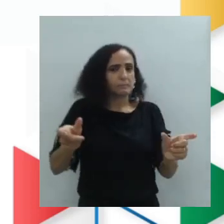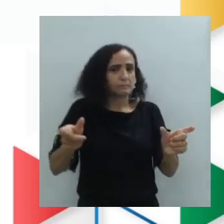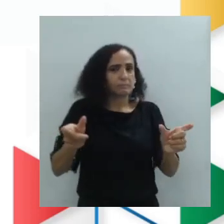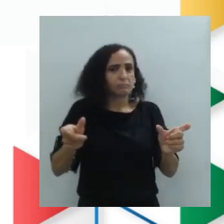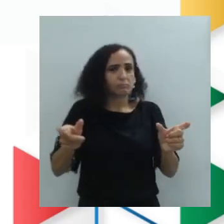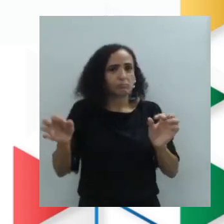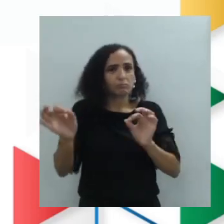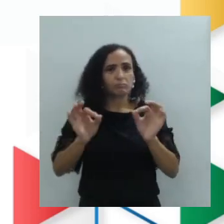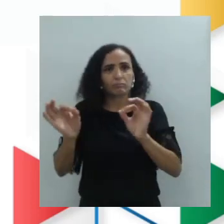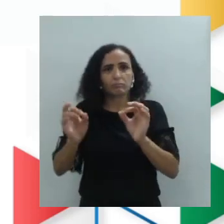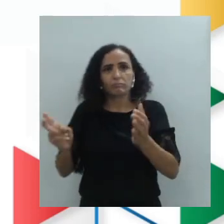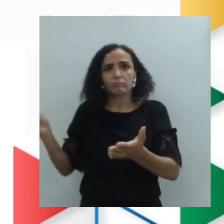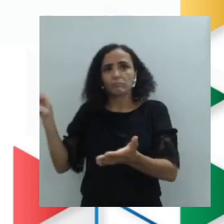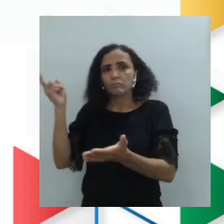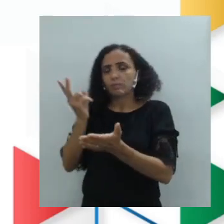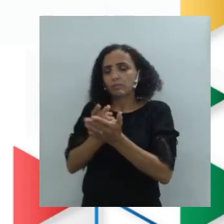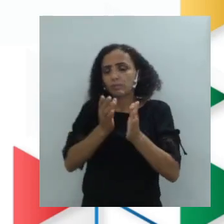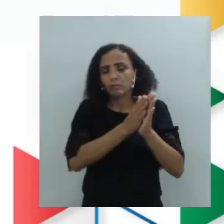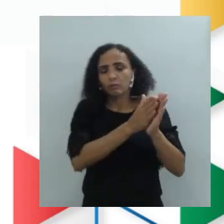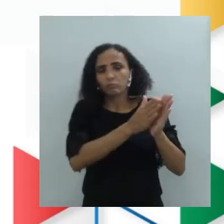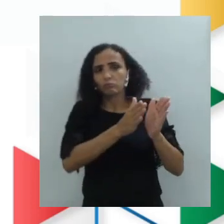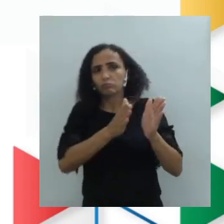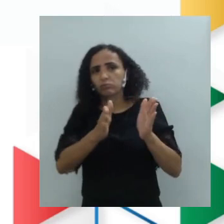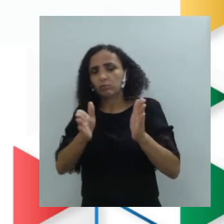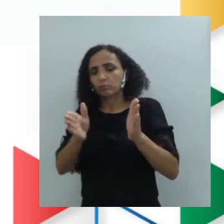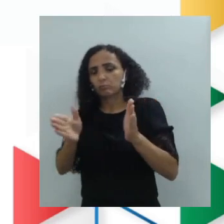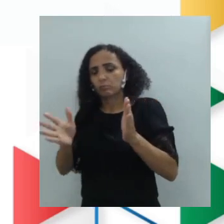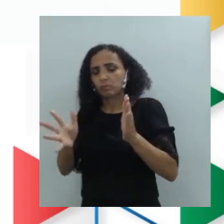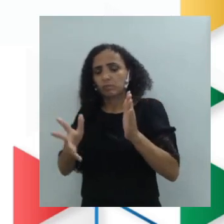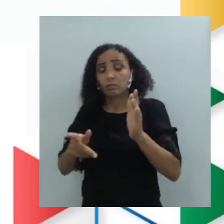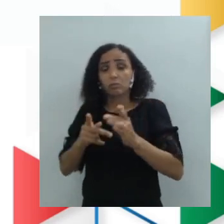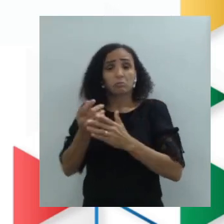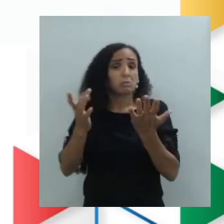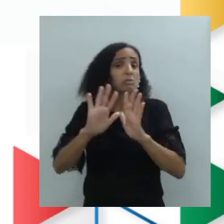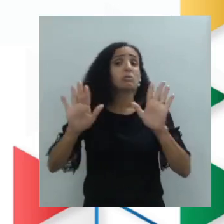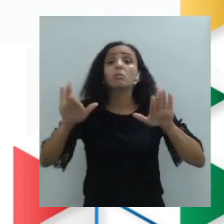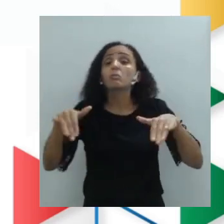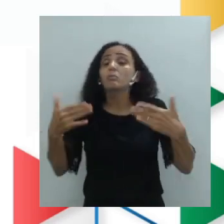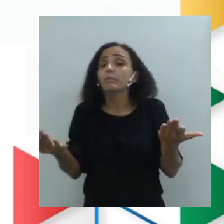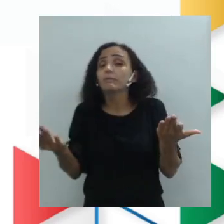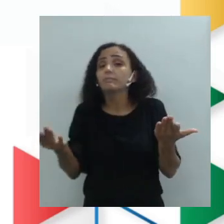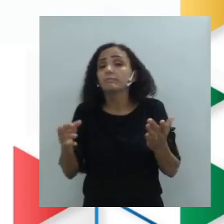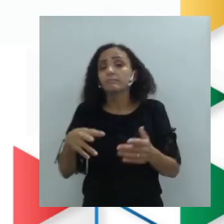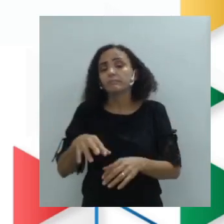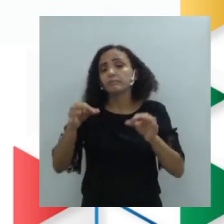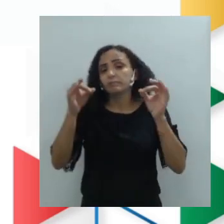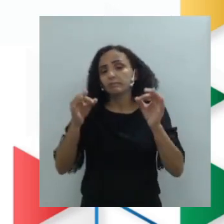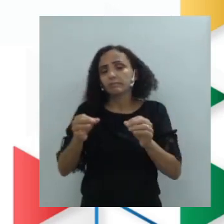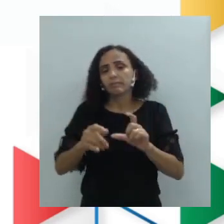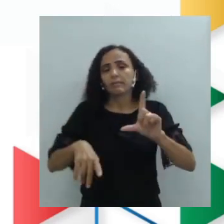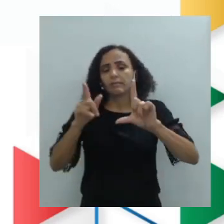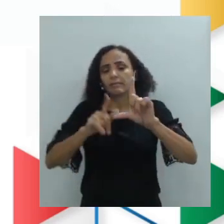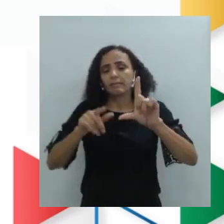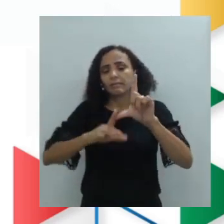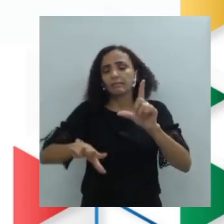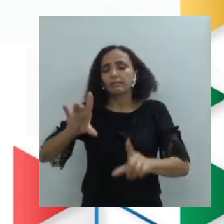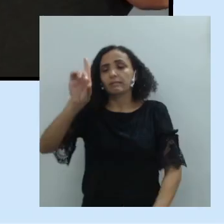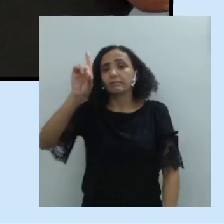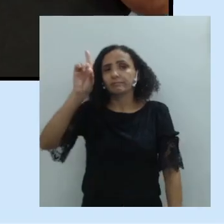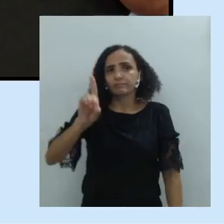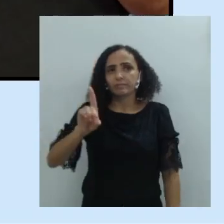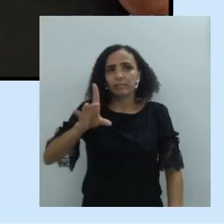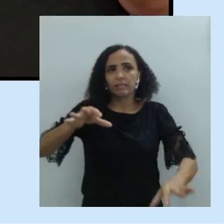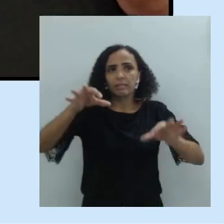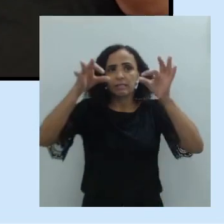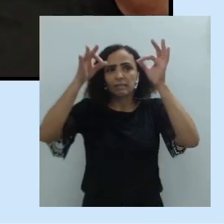uma região especificada em uma determinada época, chama-se população ou nenhuma alternativa. Então é letra D. População